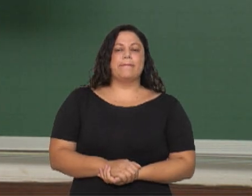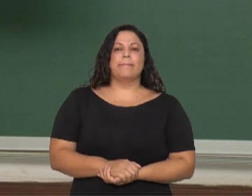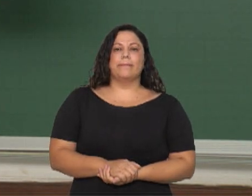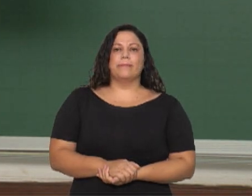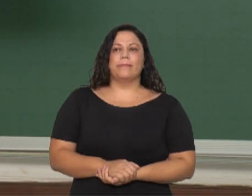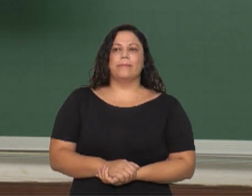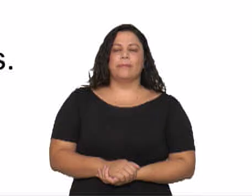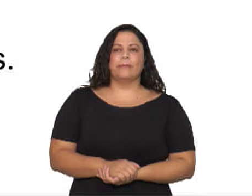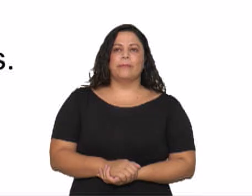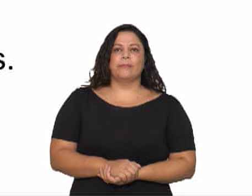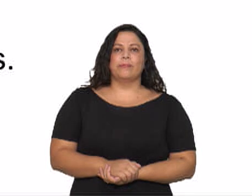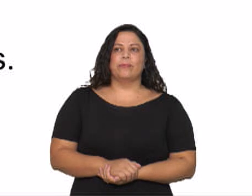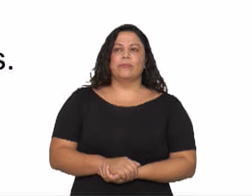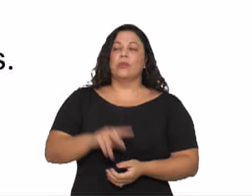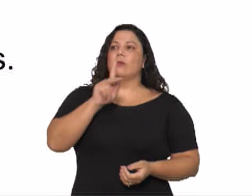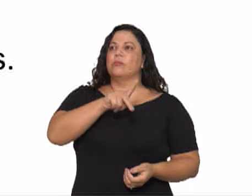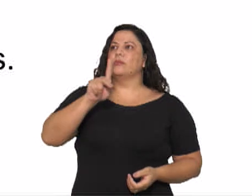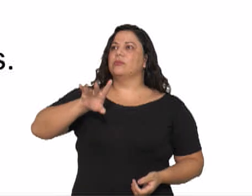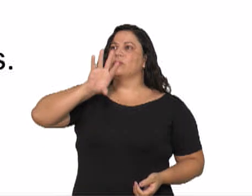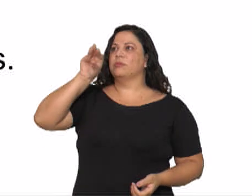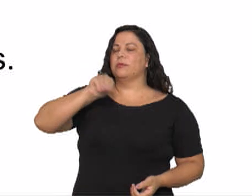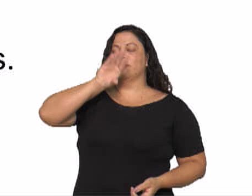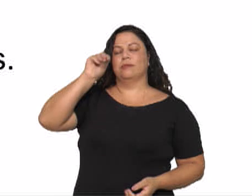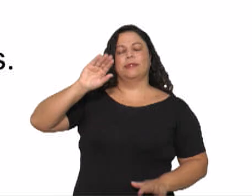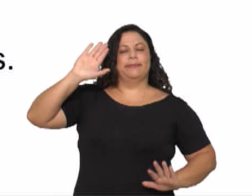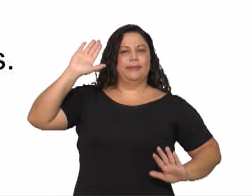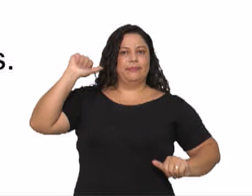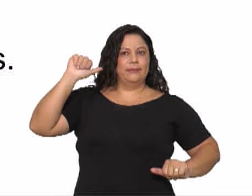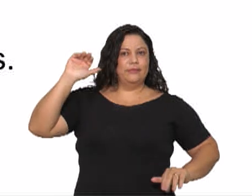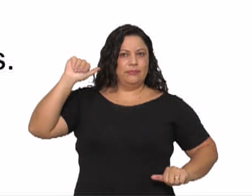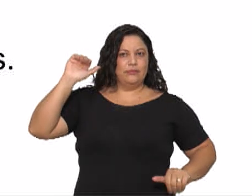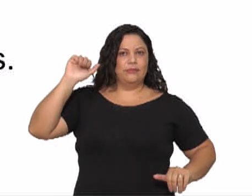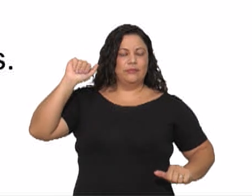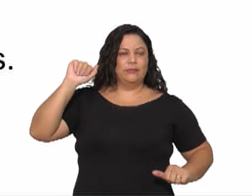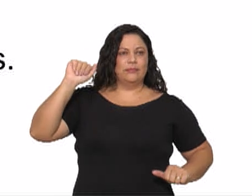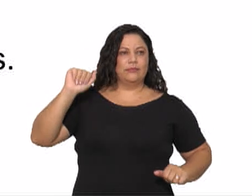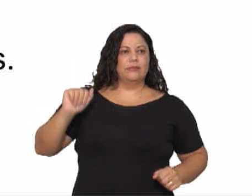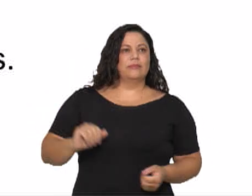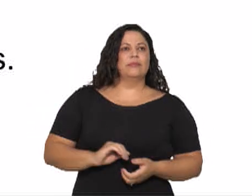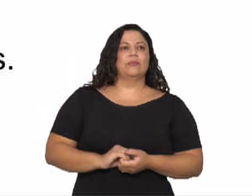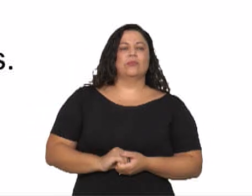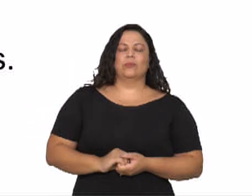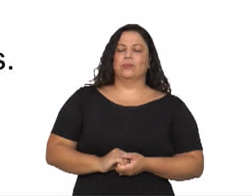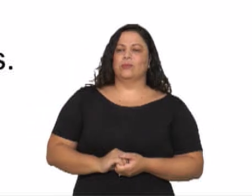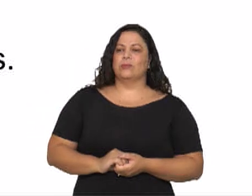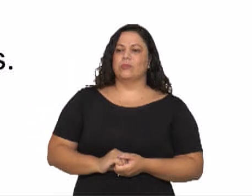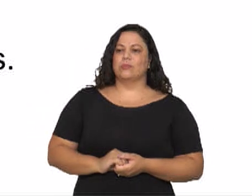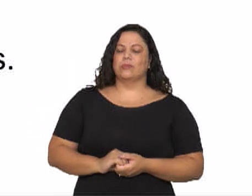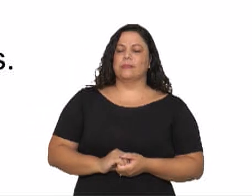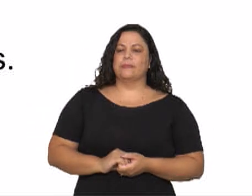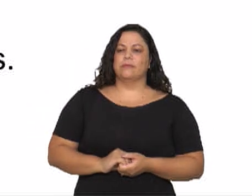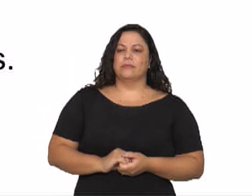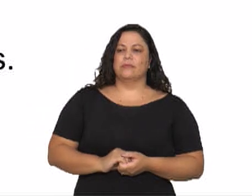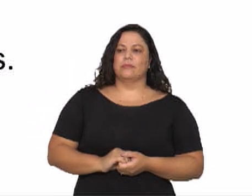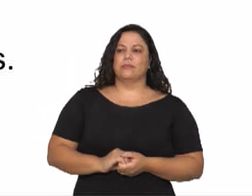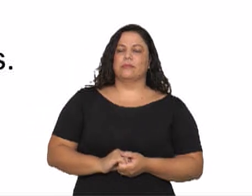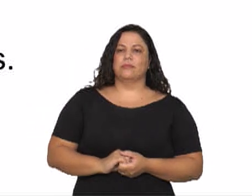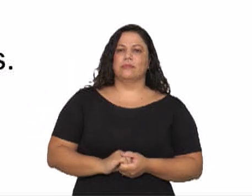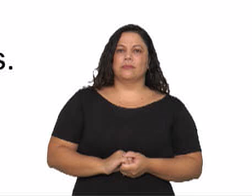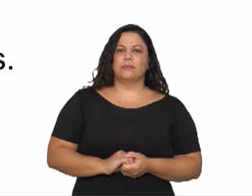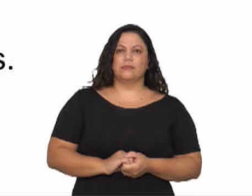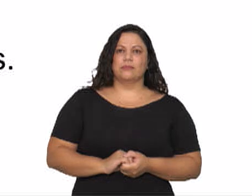riscos, haria mais viajes, contemplaria mais atardeceres, subiria mais